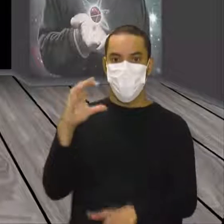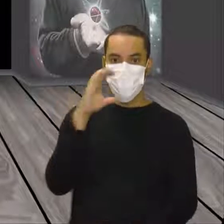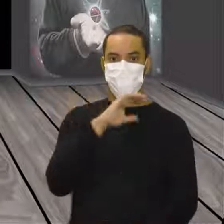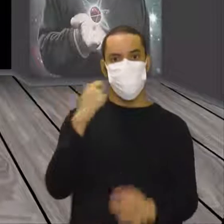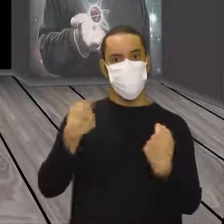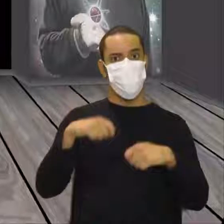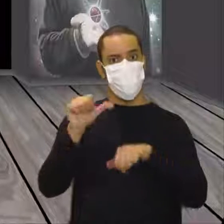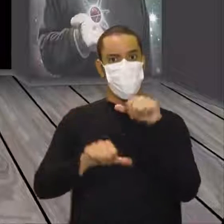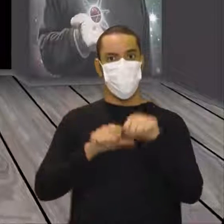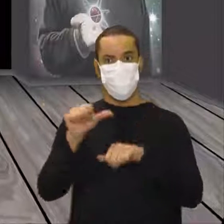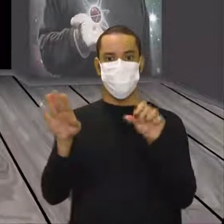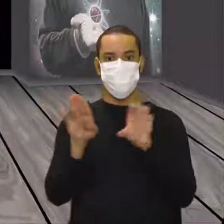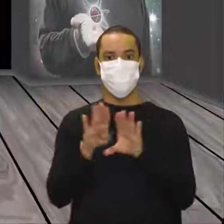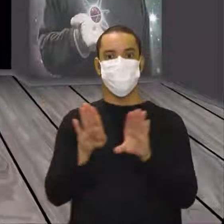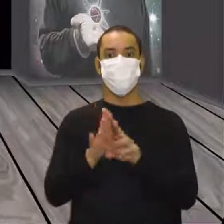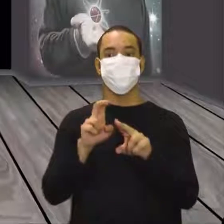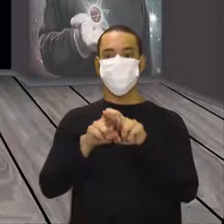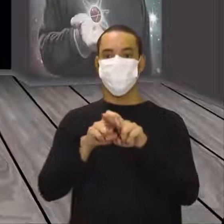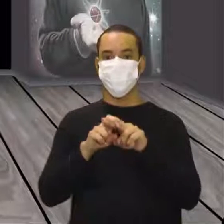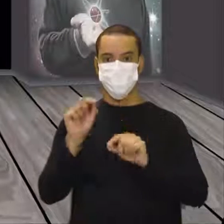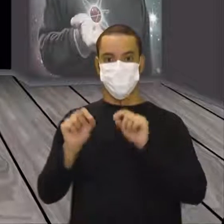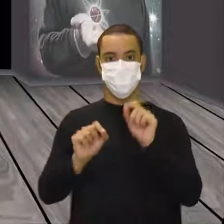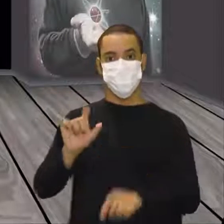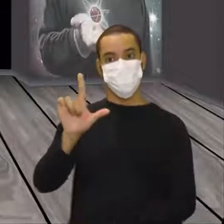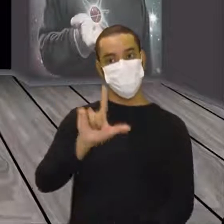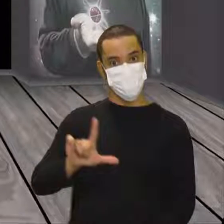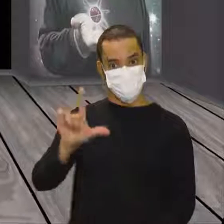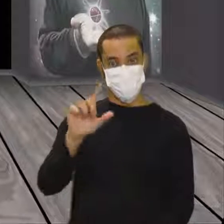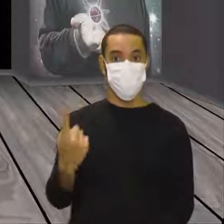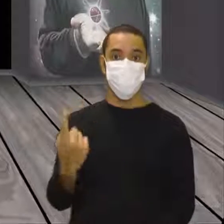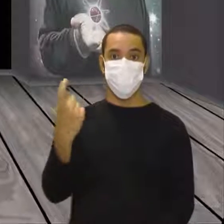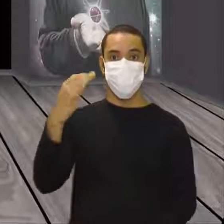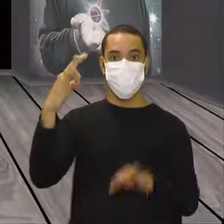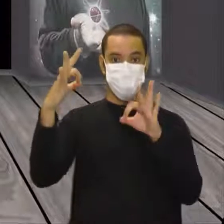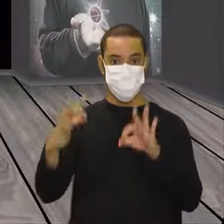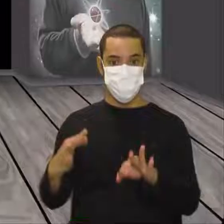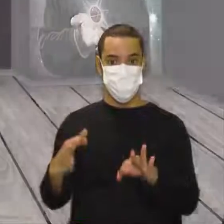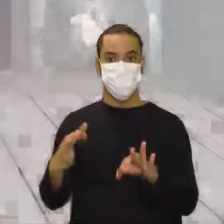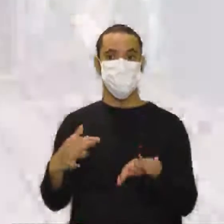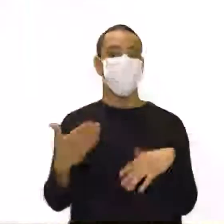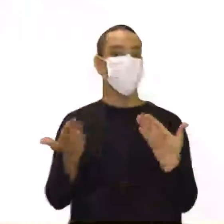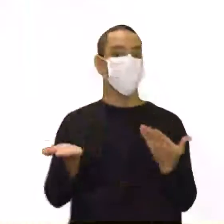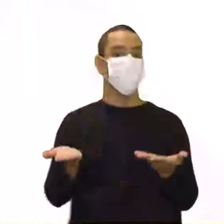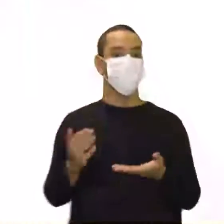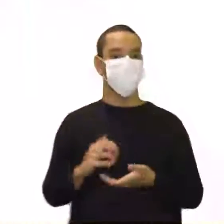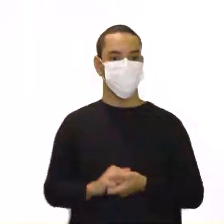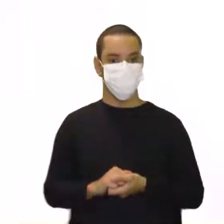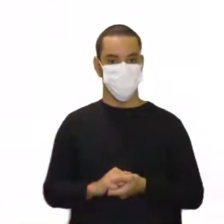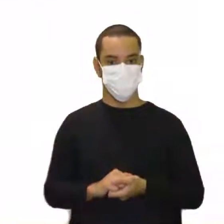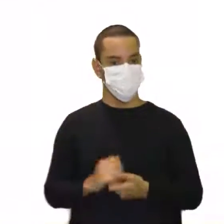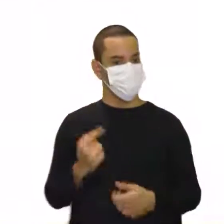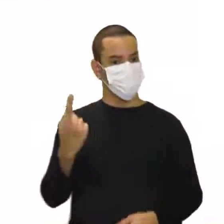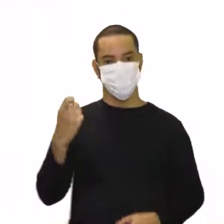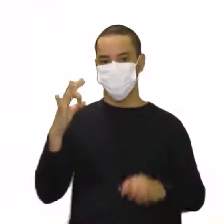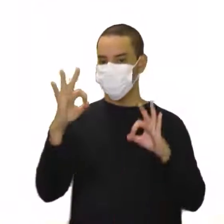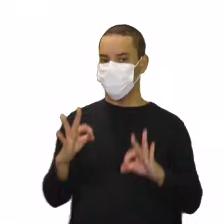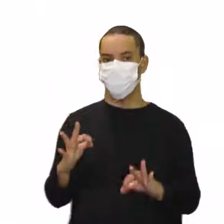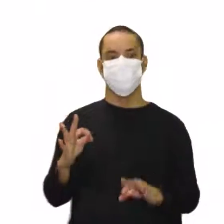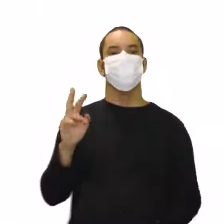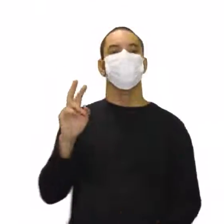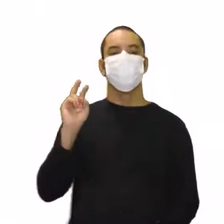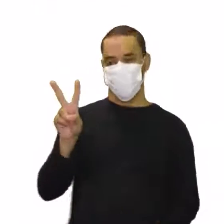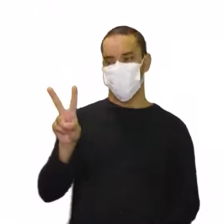mudar alguma coisa, né, gente? Então, lógico que a única que vai estar correta aí vai ser, bora lá? Então, a única correta é a